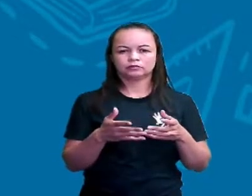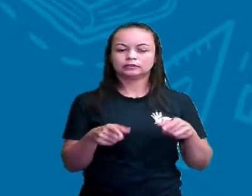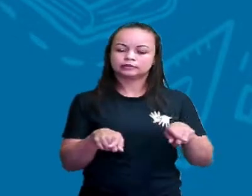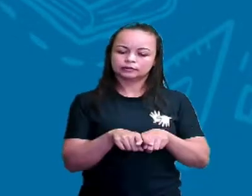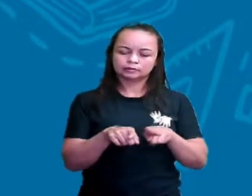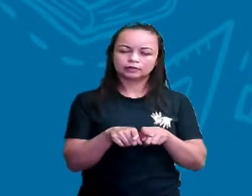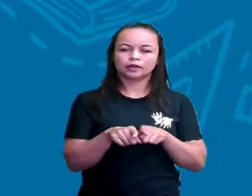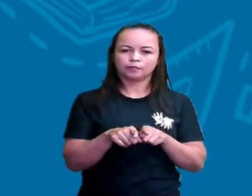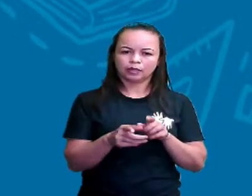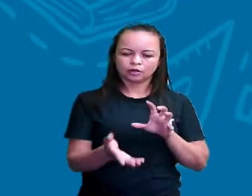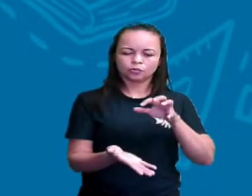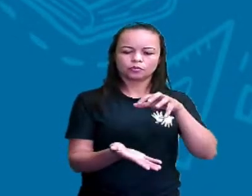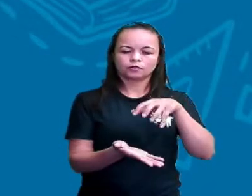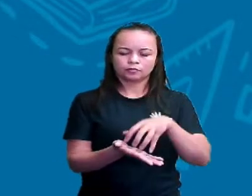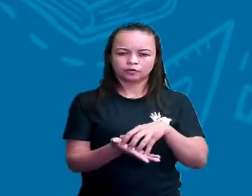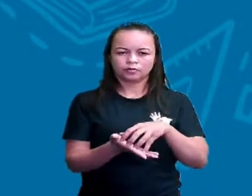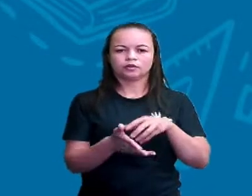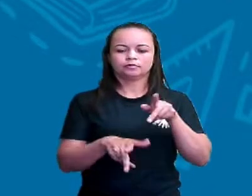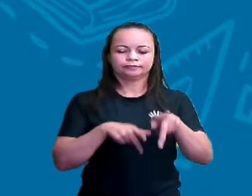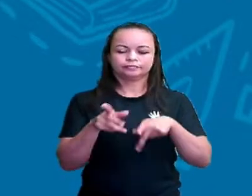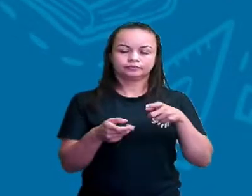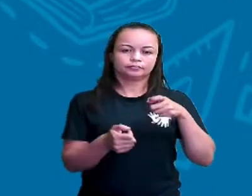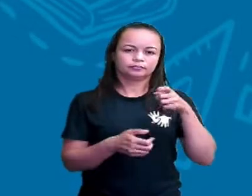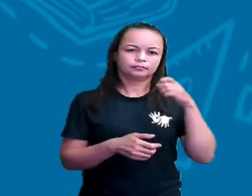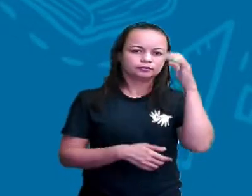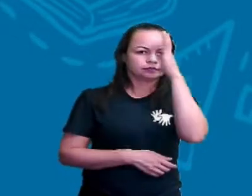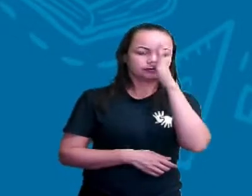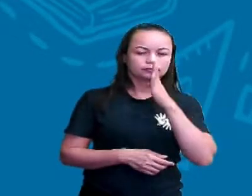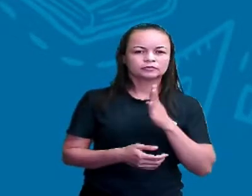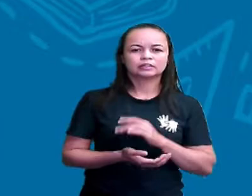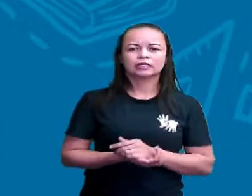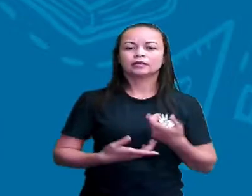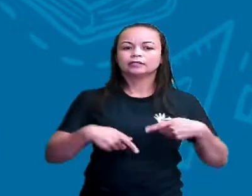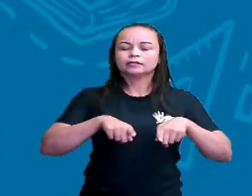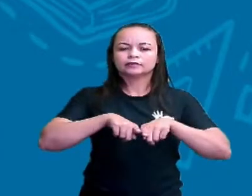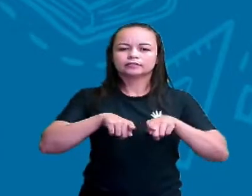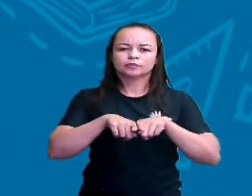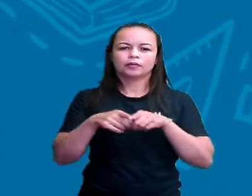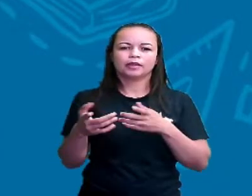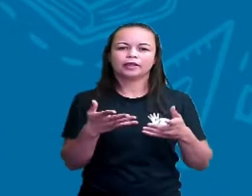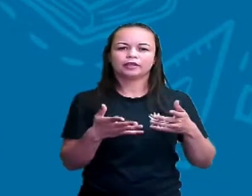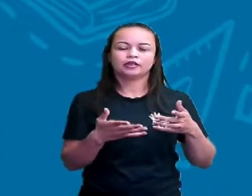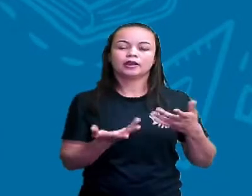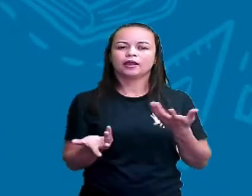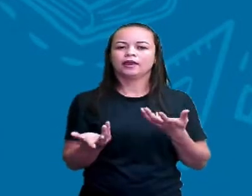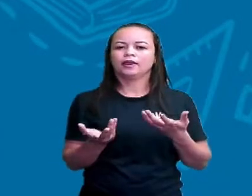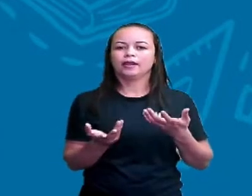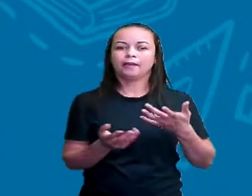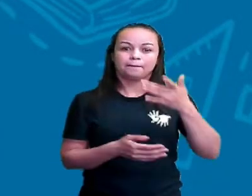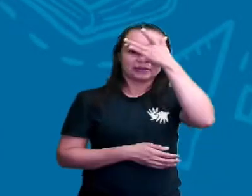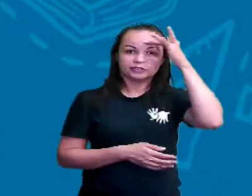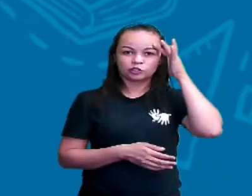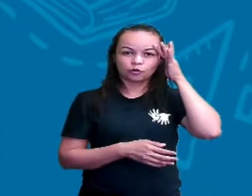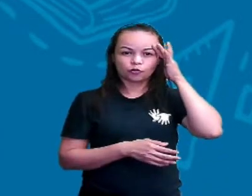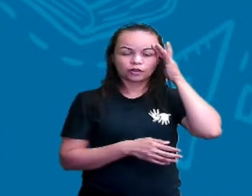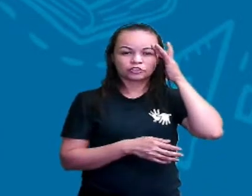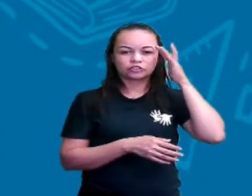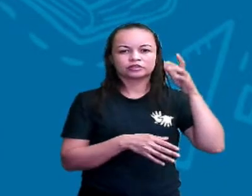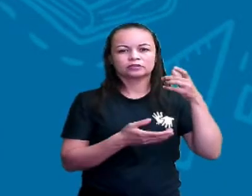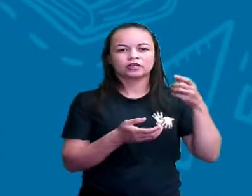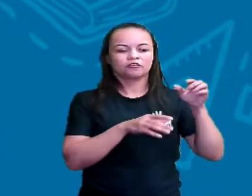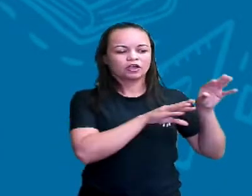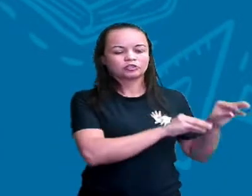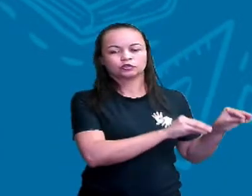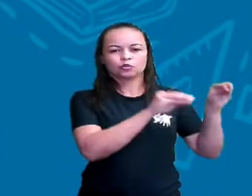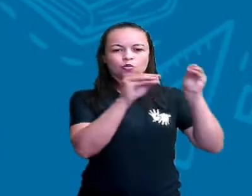brasileira. E também imigrantes, né, vindo de várias localidades. Então, quando houve aí a